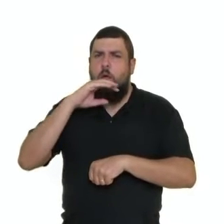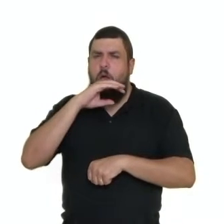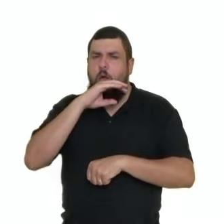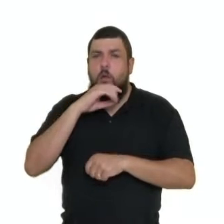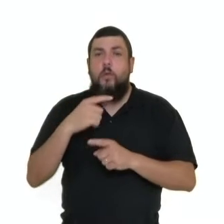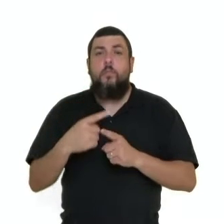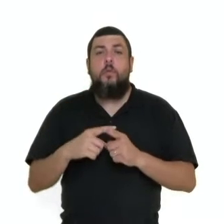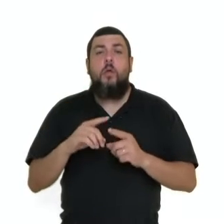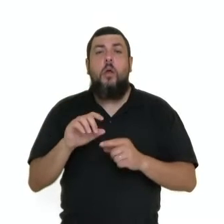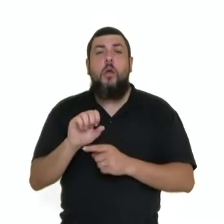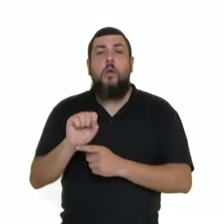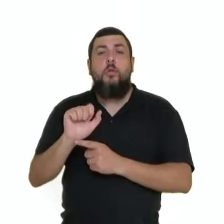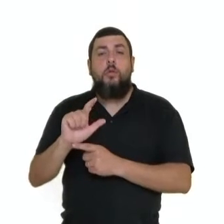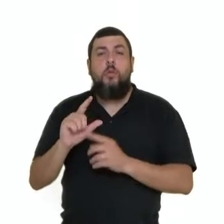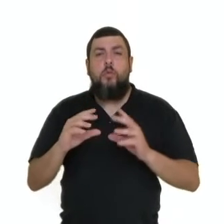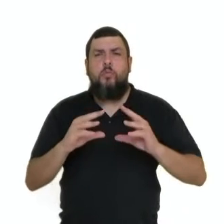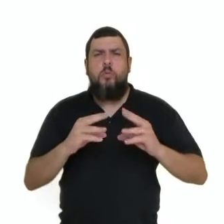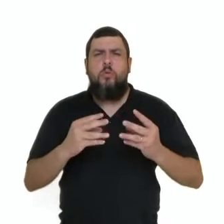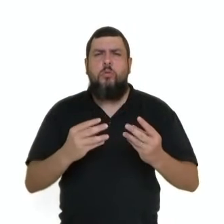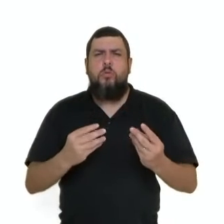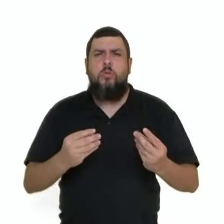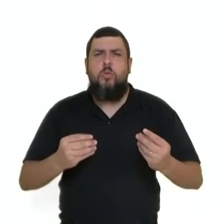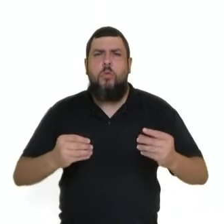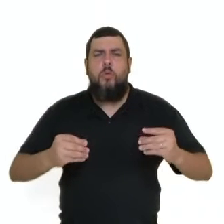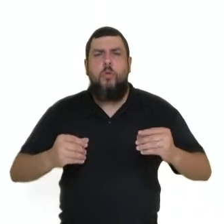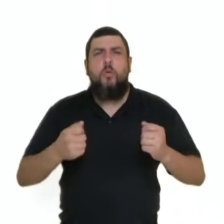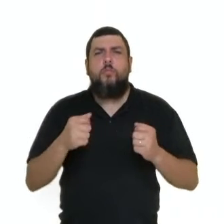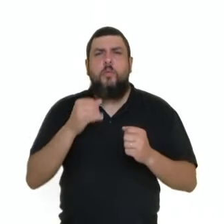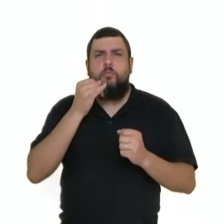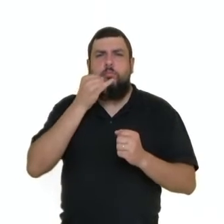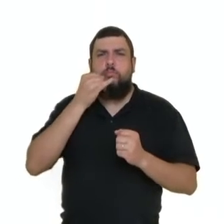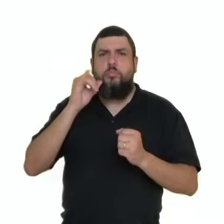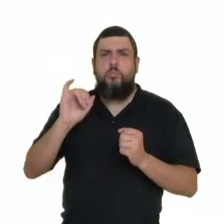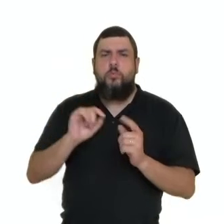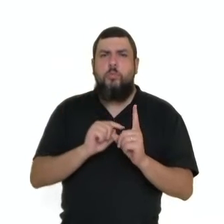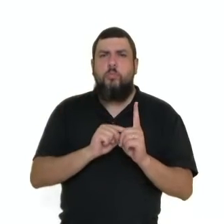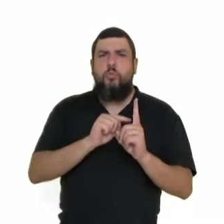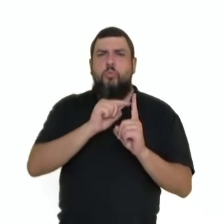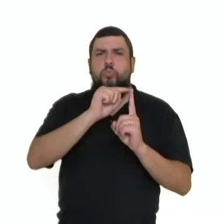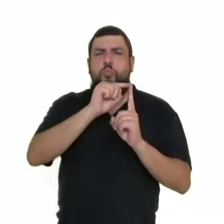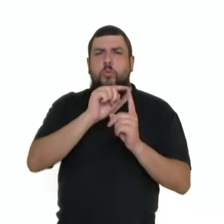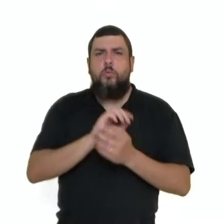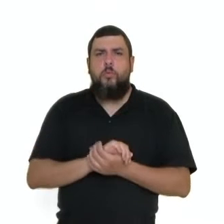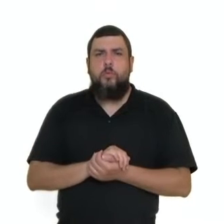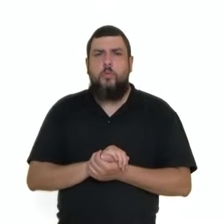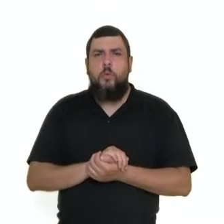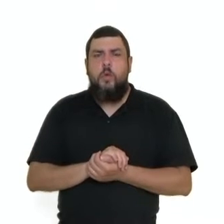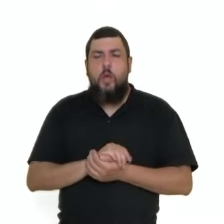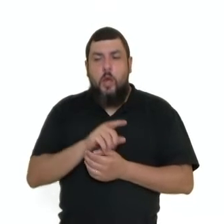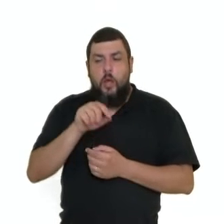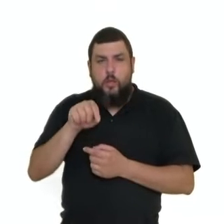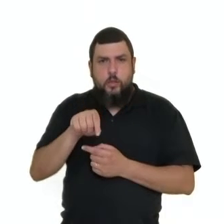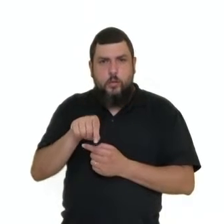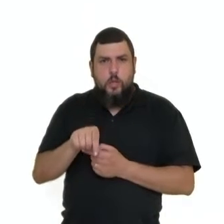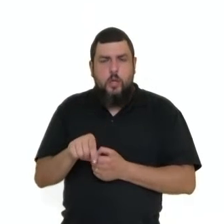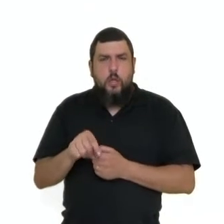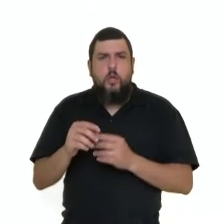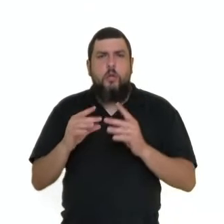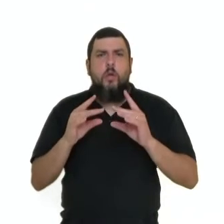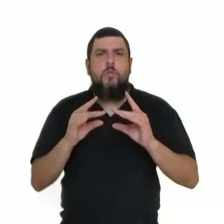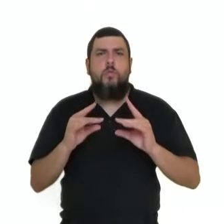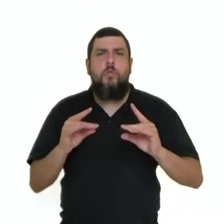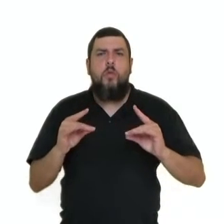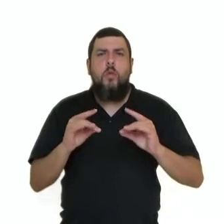ser fundido, eu preciso de grande temperatura. No momento, então, que o nosso sal sólido passa a ficar líquido, os seus íons vão